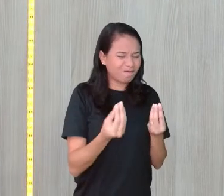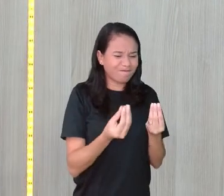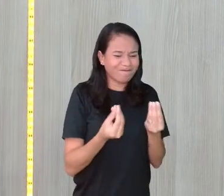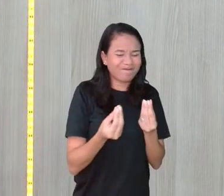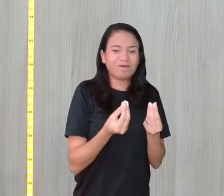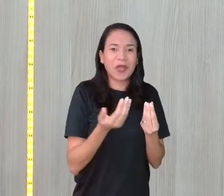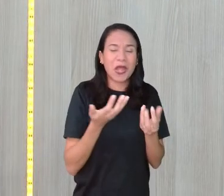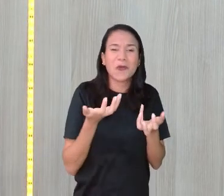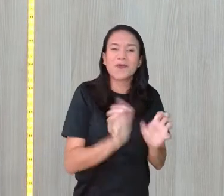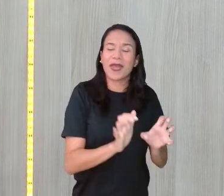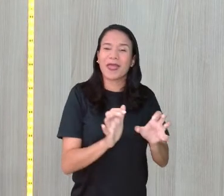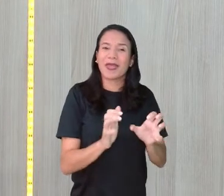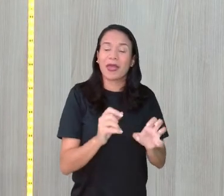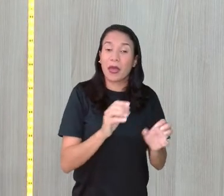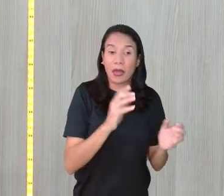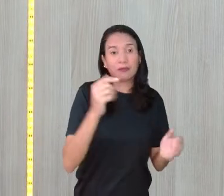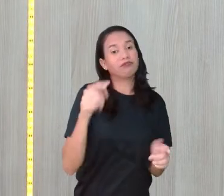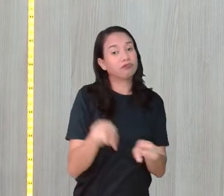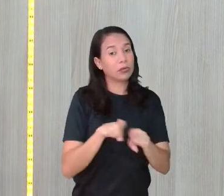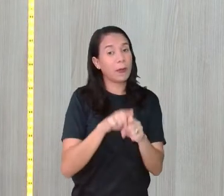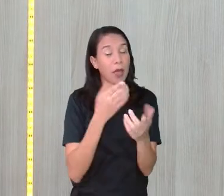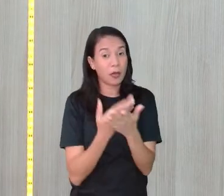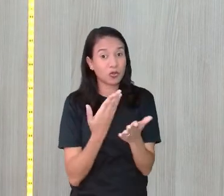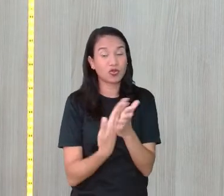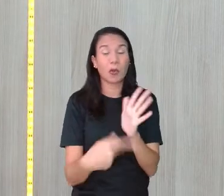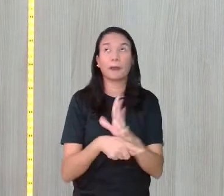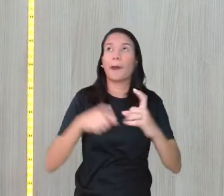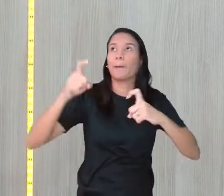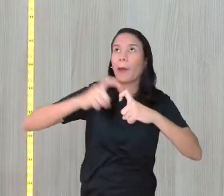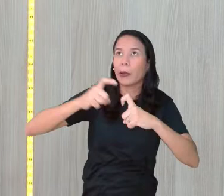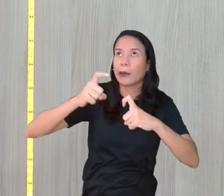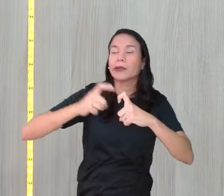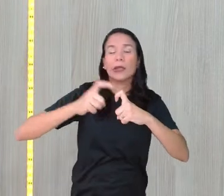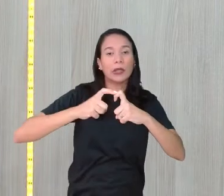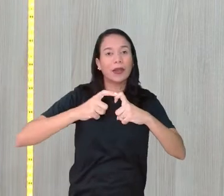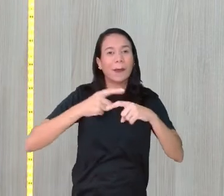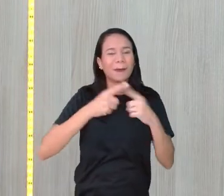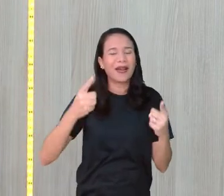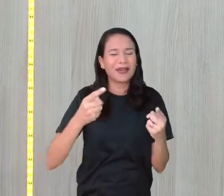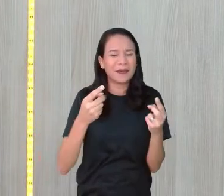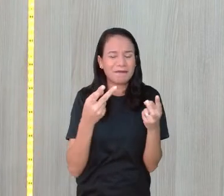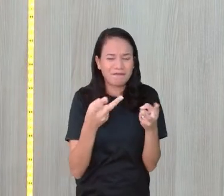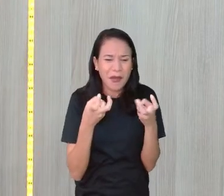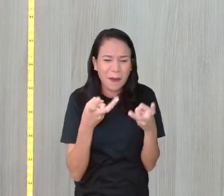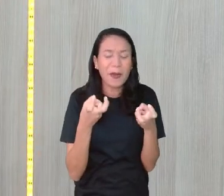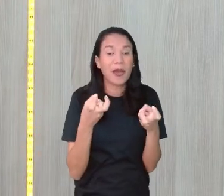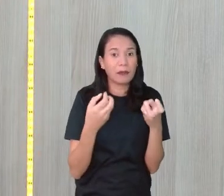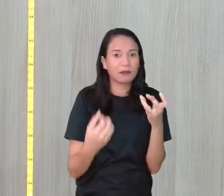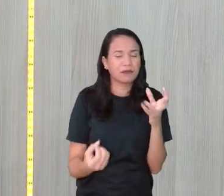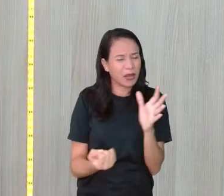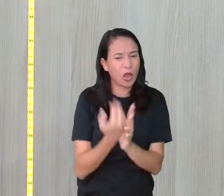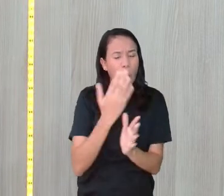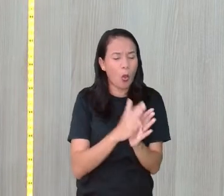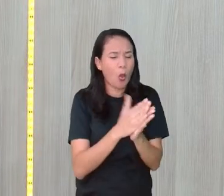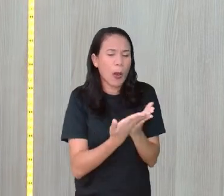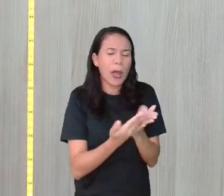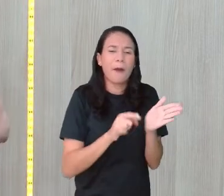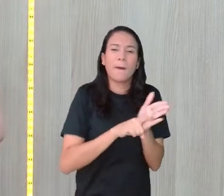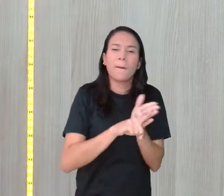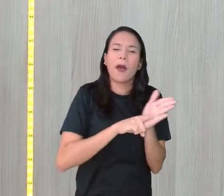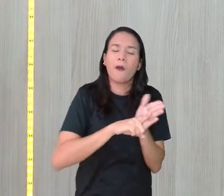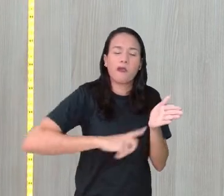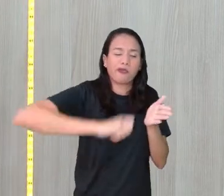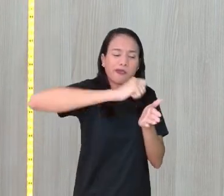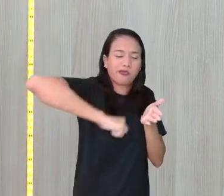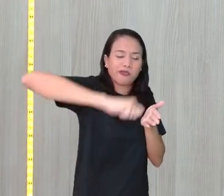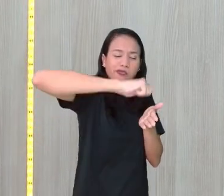fazer carreira militar. Ele chegou a estudar, professora, medicina também, mas ele lançou um livro, depois de várias pesquisas, ele lançou um